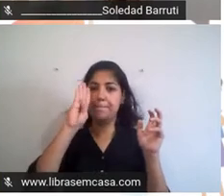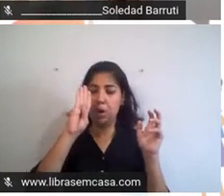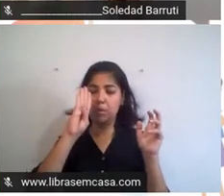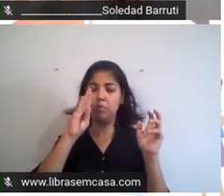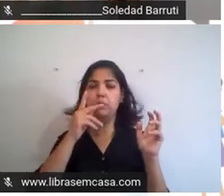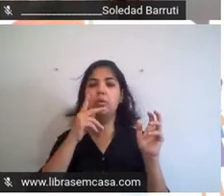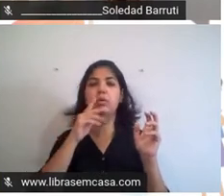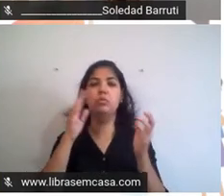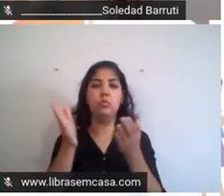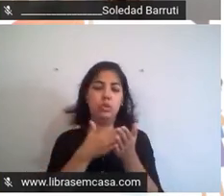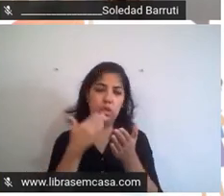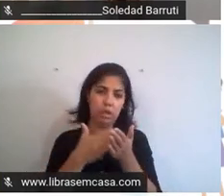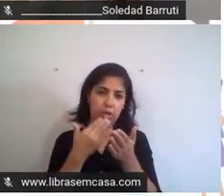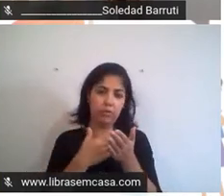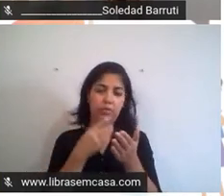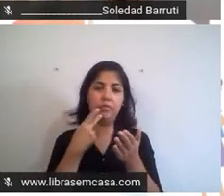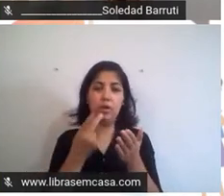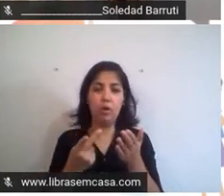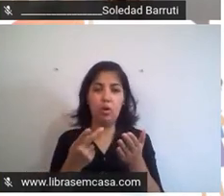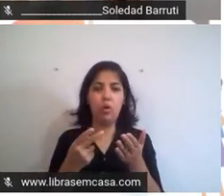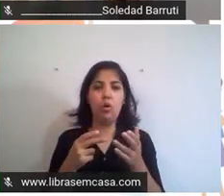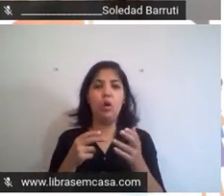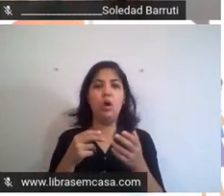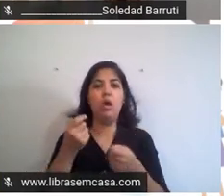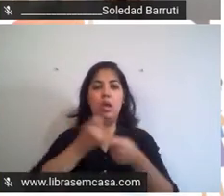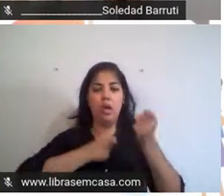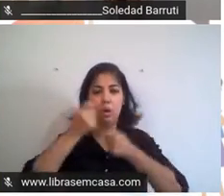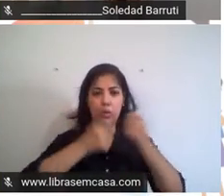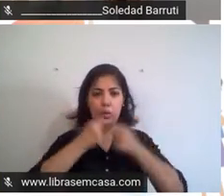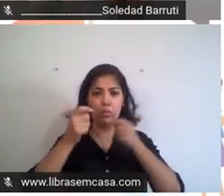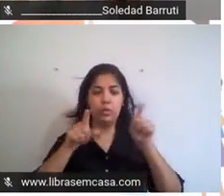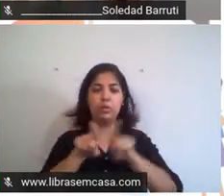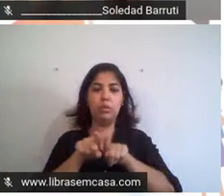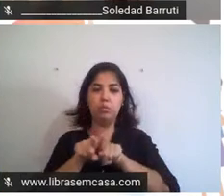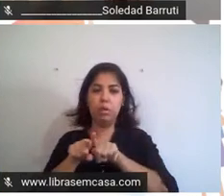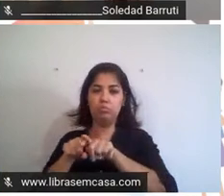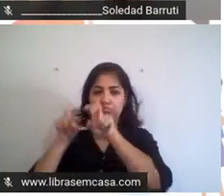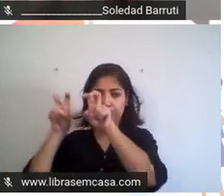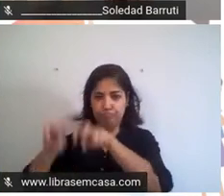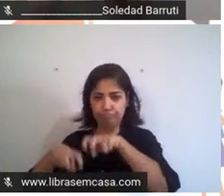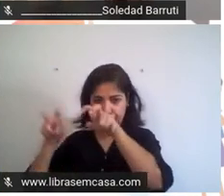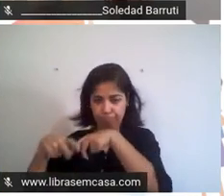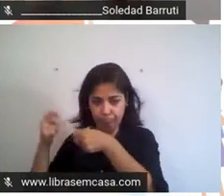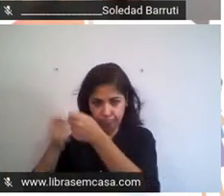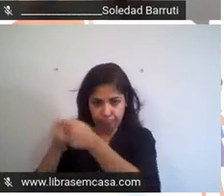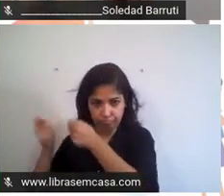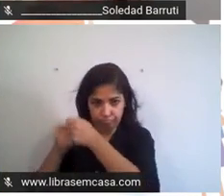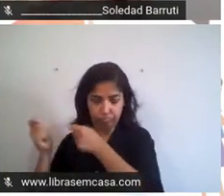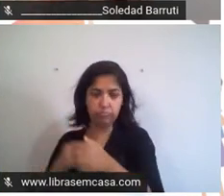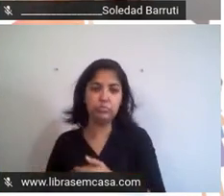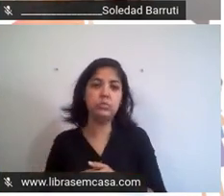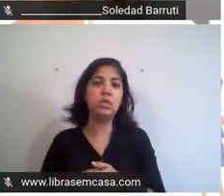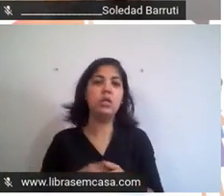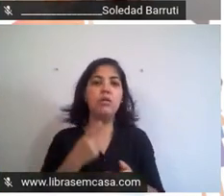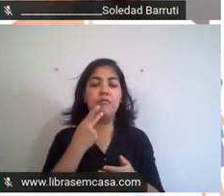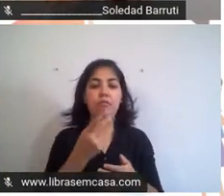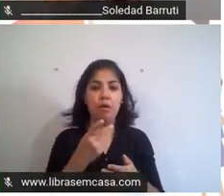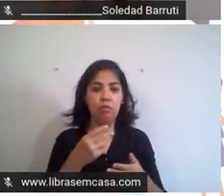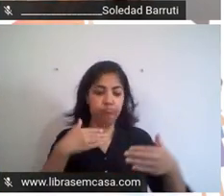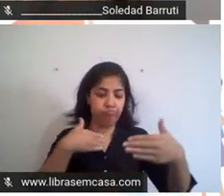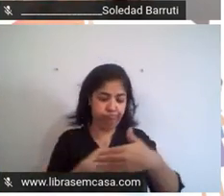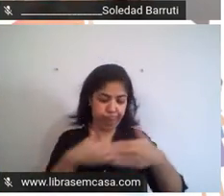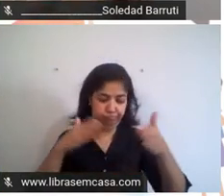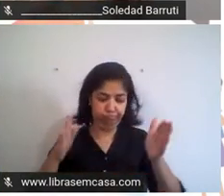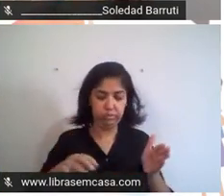Agronegócio, ele fala muito justamente sobre uma fala que ficou muito presente no seu vídeo, né, que é sobre o confinamento animal,